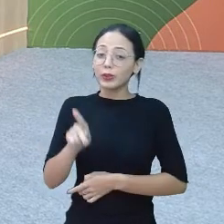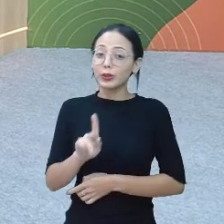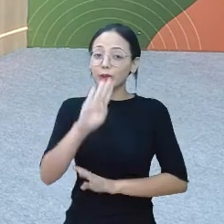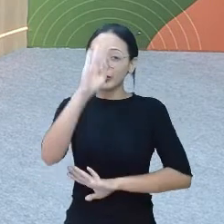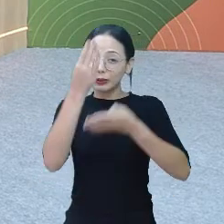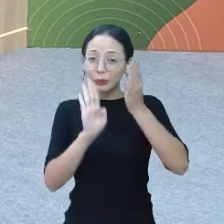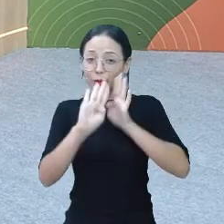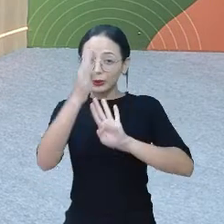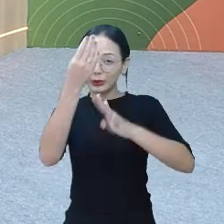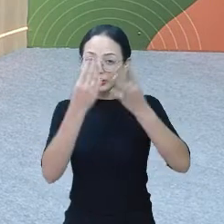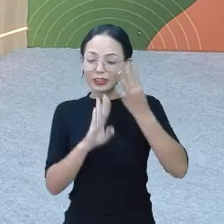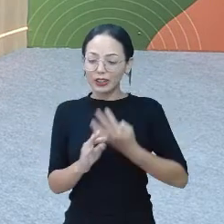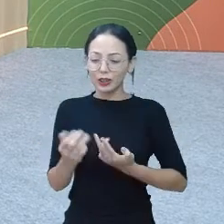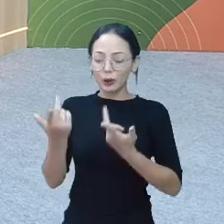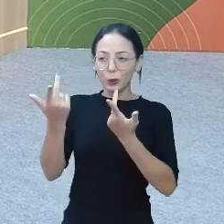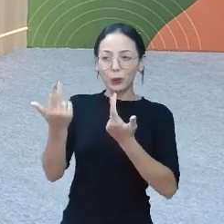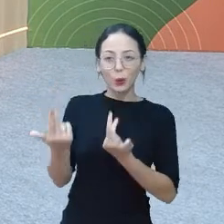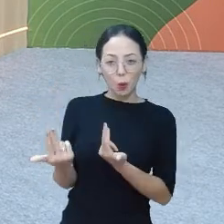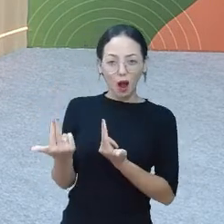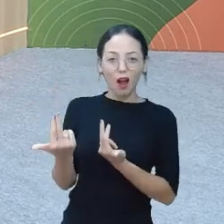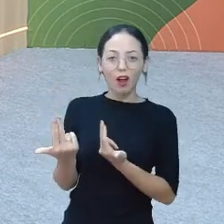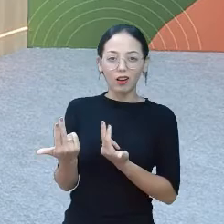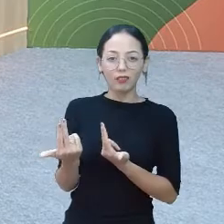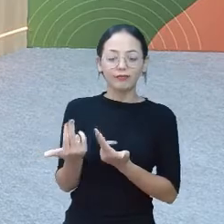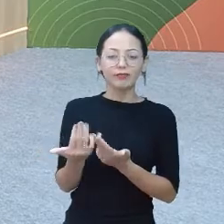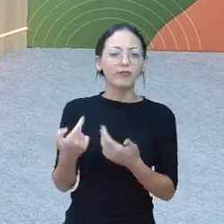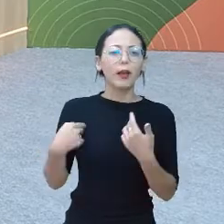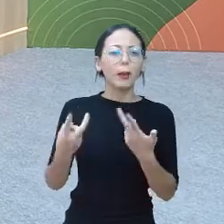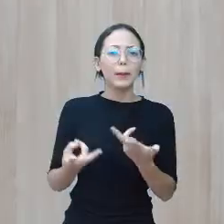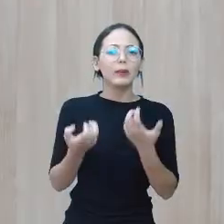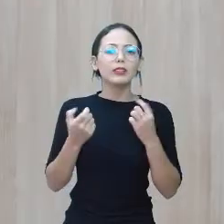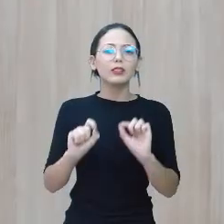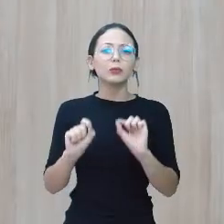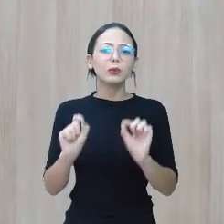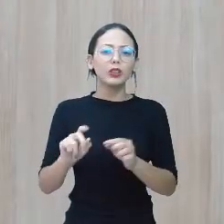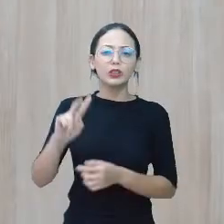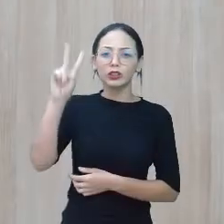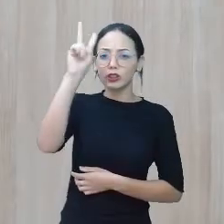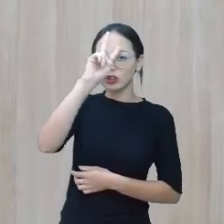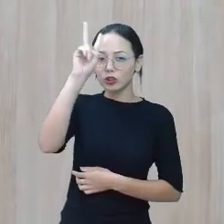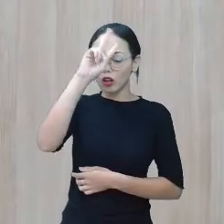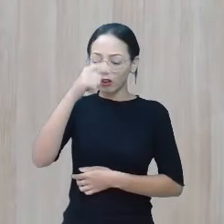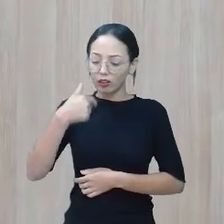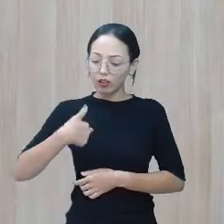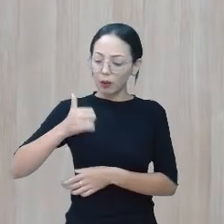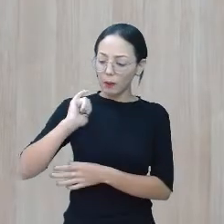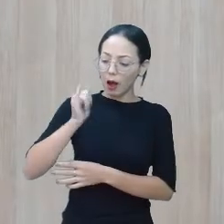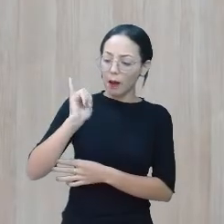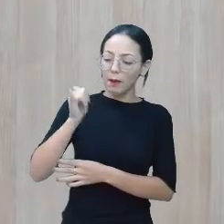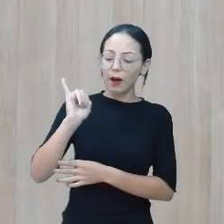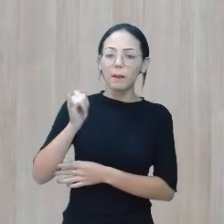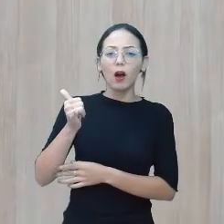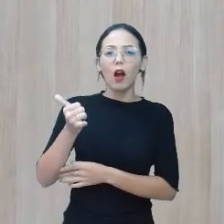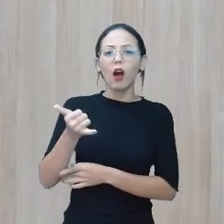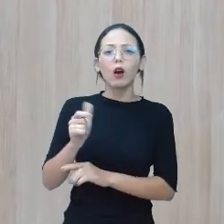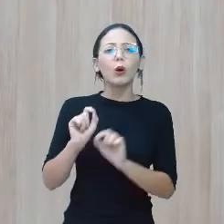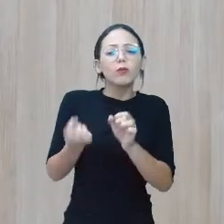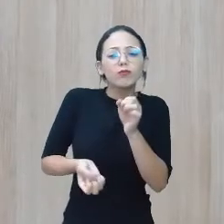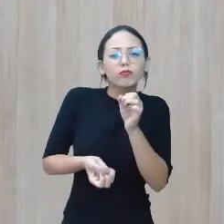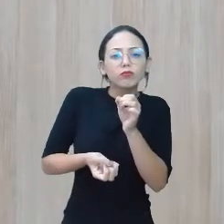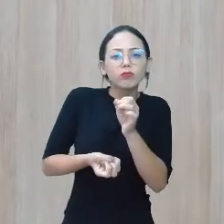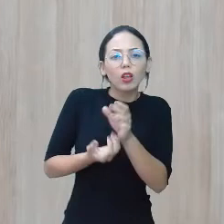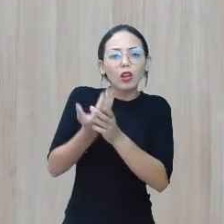pessoa, é gente como a gente costuma dizer. Então, a gente percebe nessa historinha que eu acabei de contar para vocês, aí uma